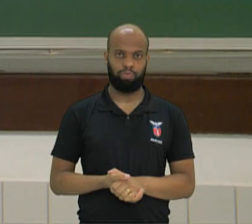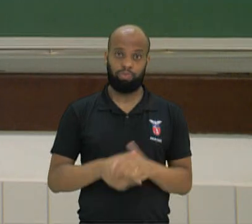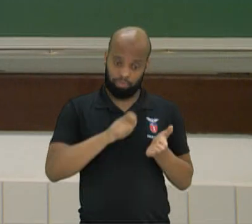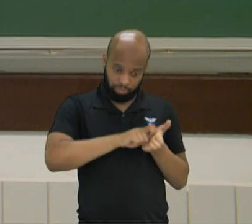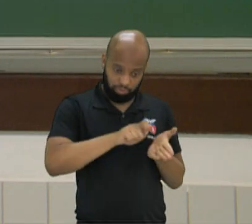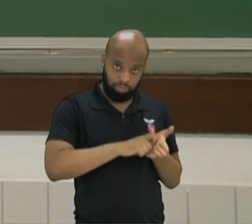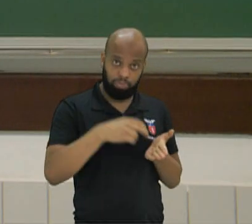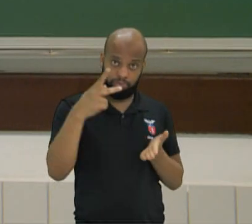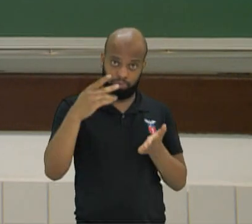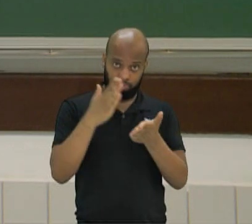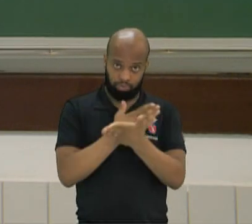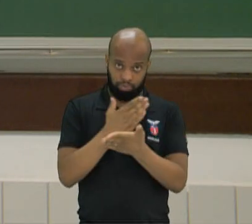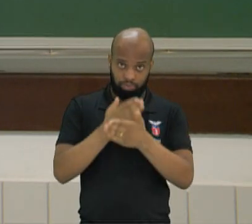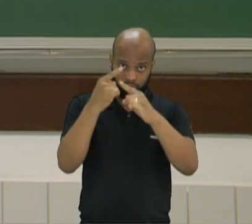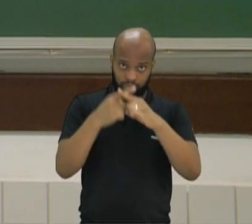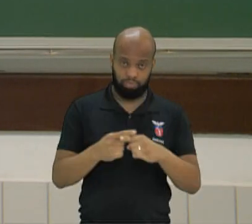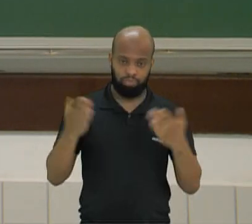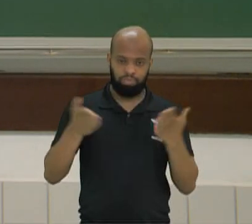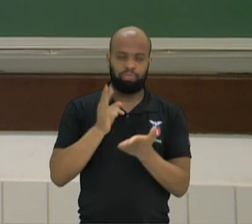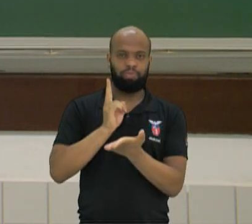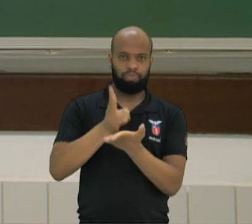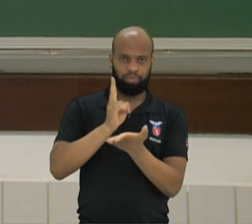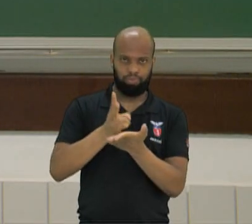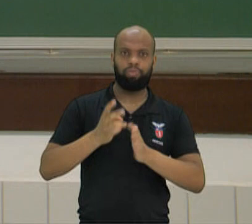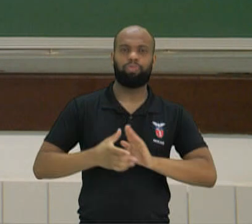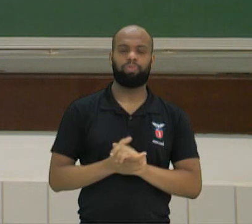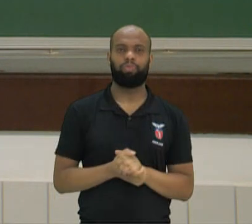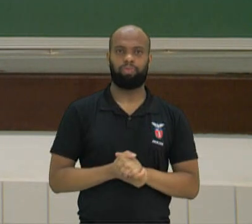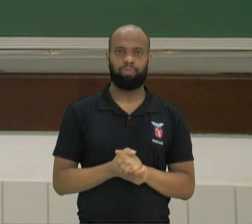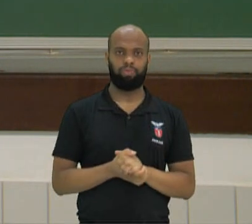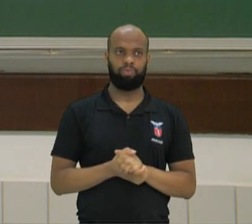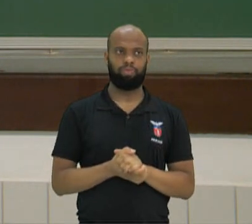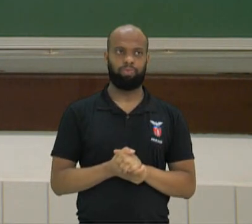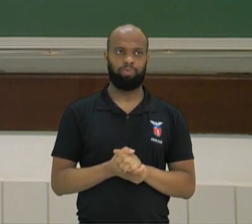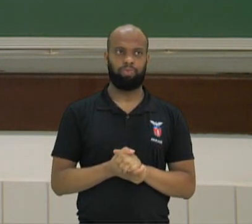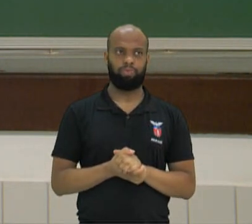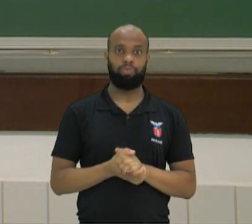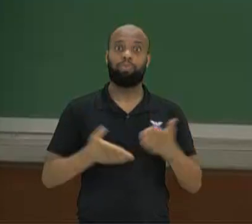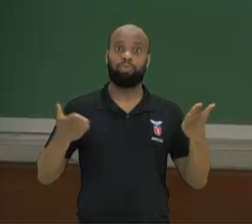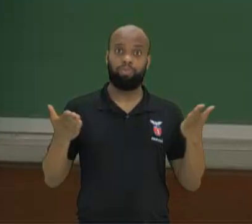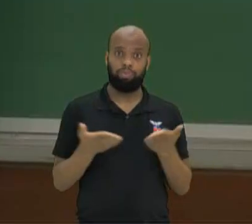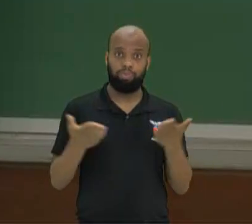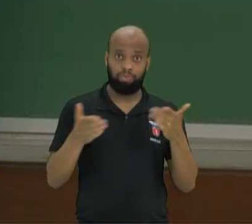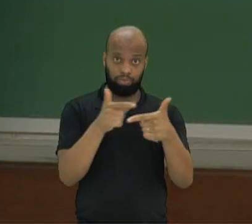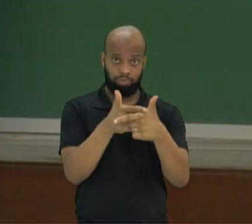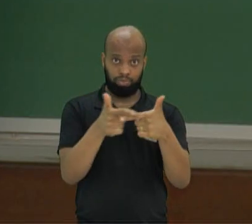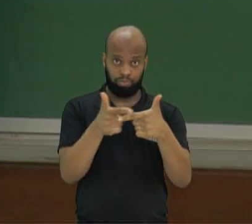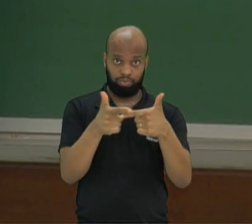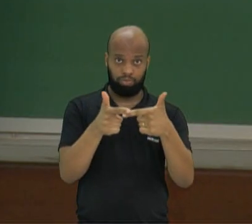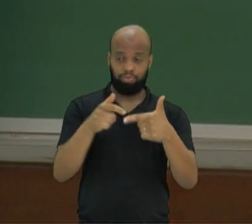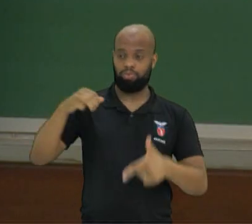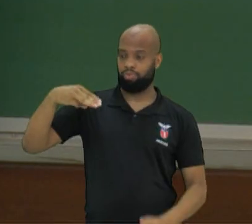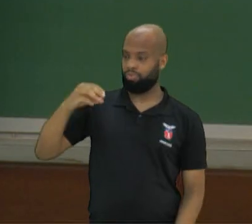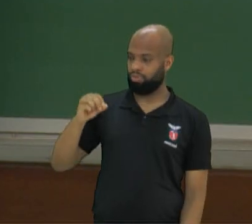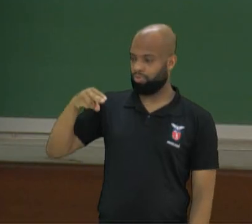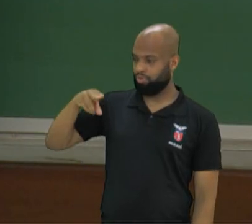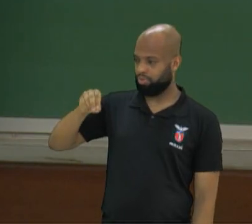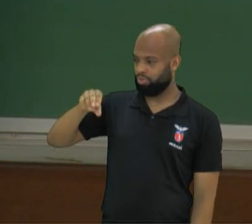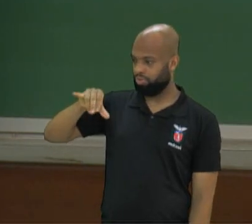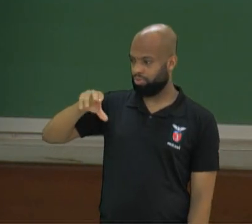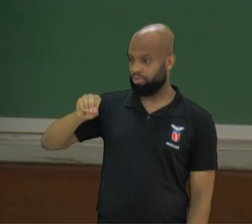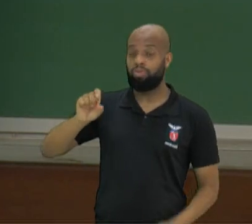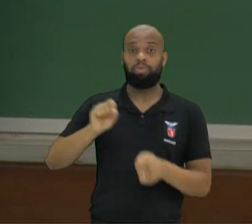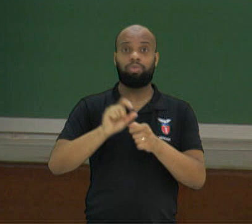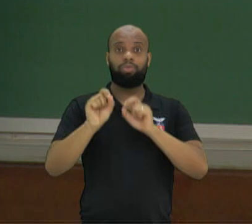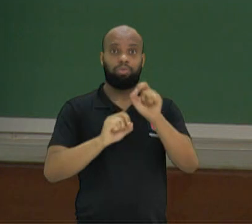Anotou lá a multiplicação? Vamos dando continuidade então. Para a gente fazer a divisão de monômios, o que é necessário? A gente vai